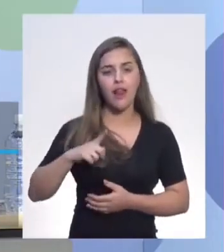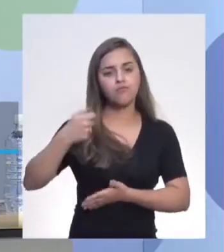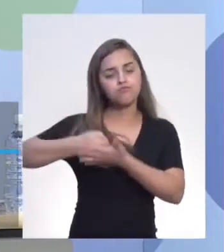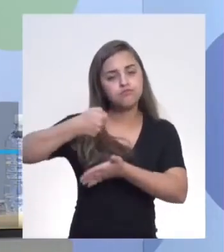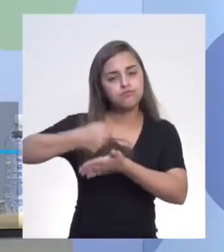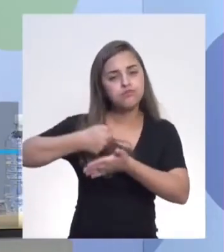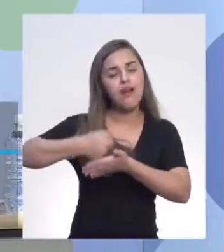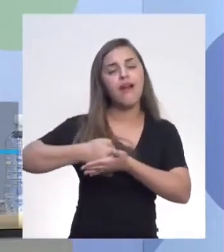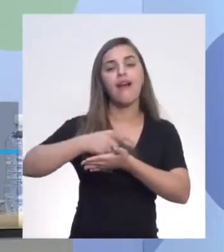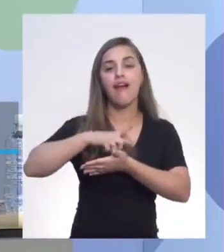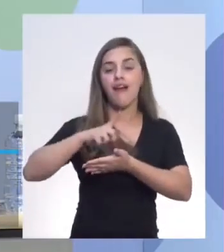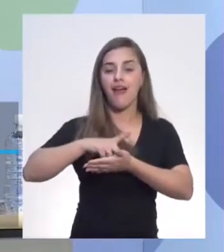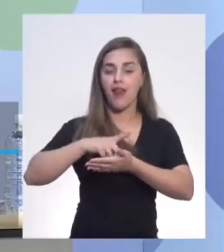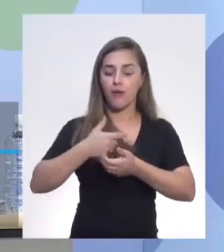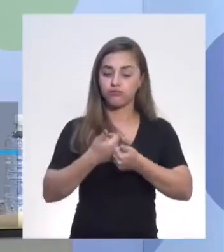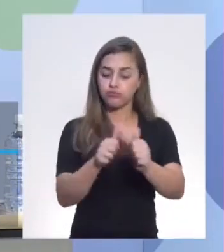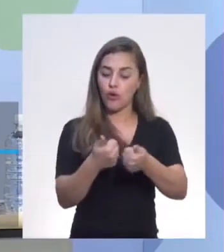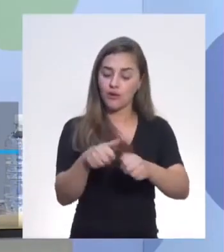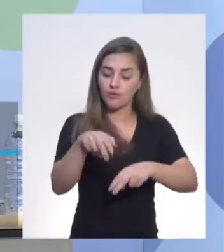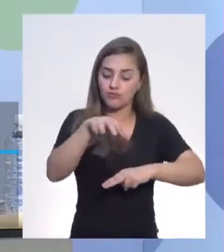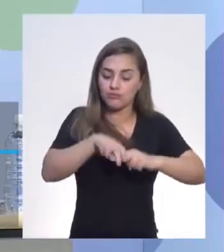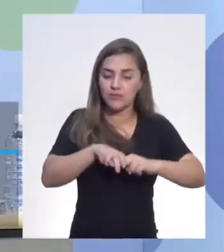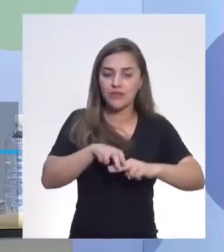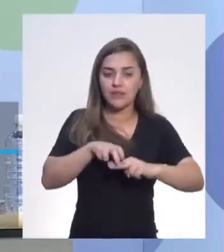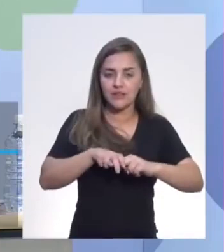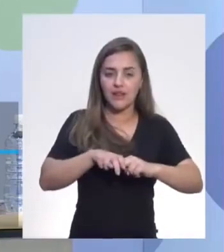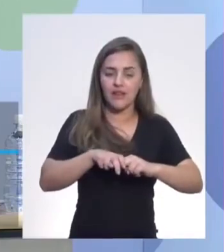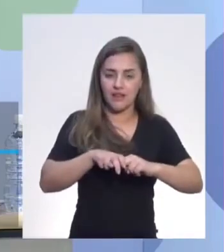lugar no ônibus para dar lugar a uma pessoa branca,